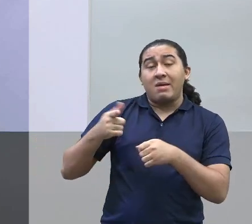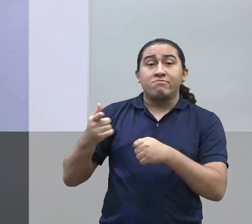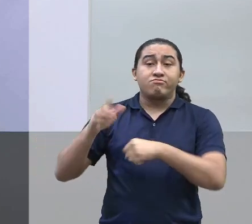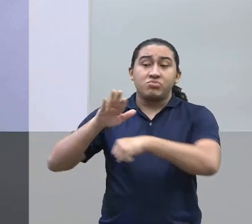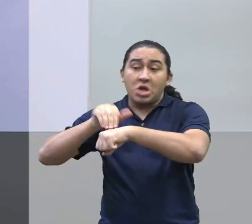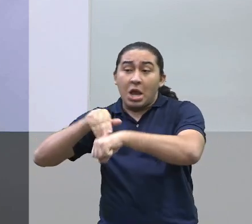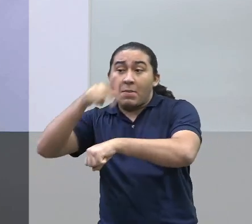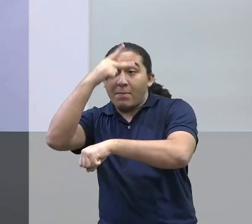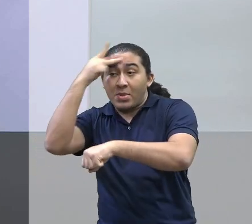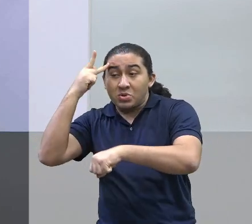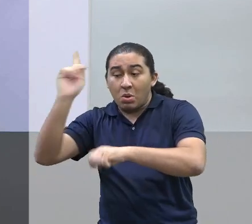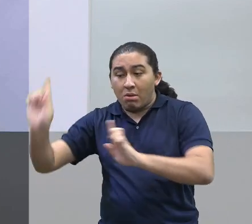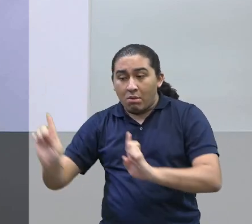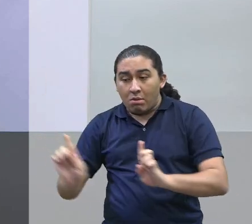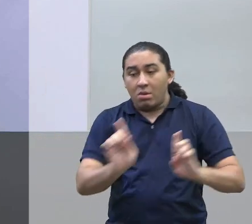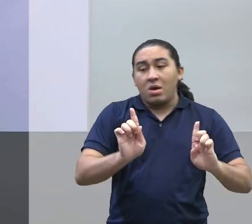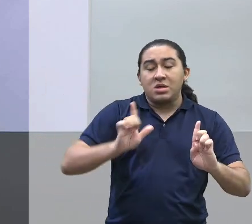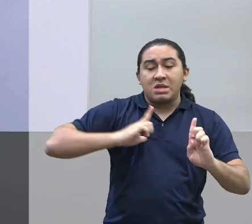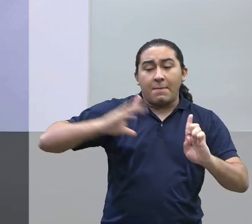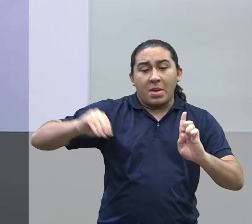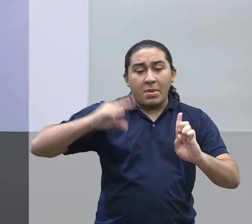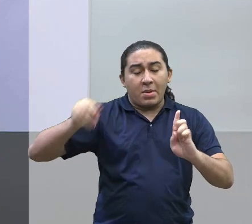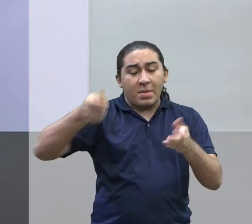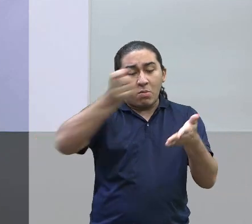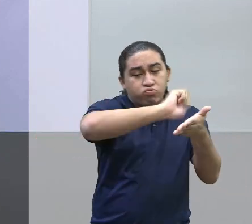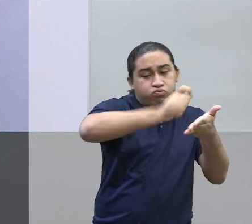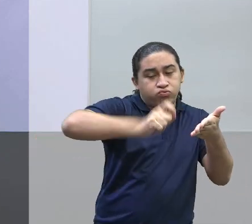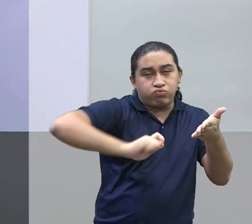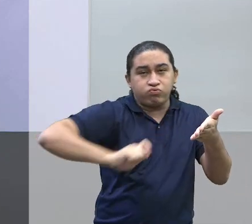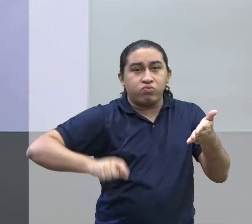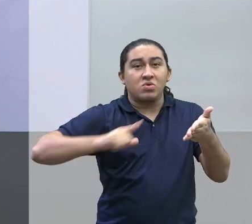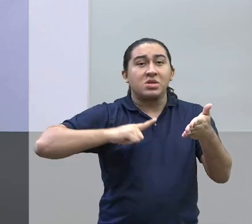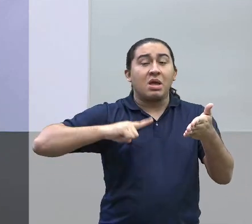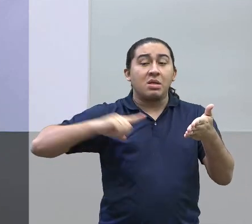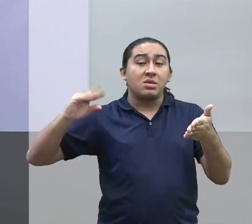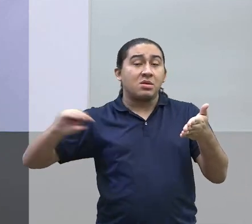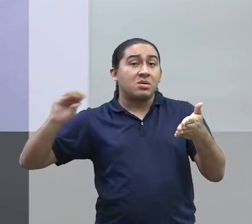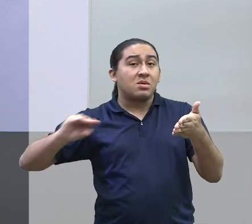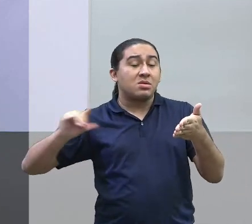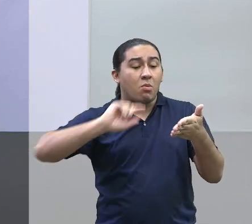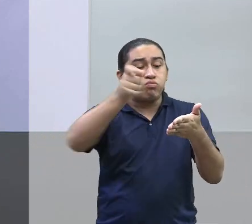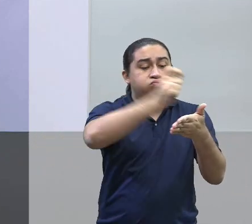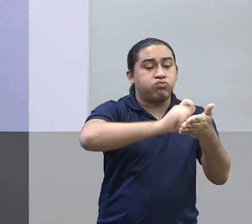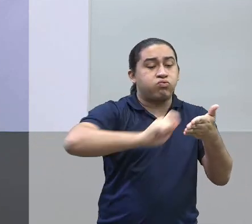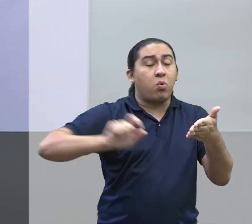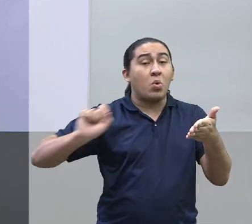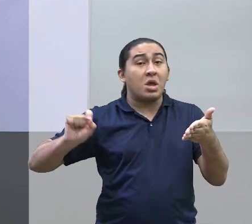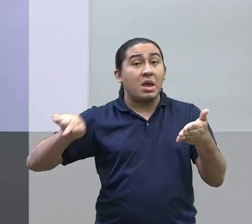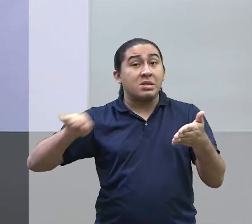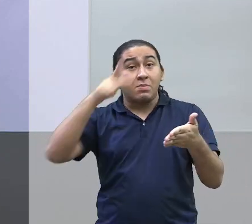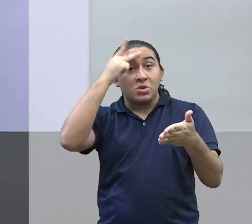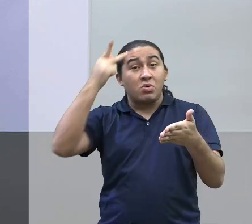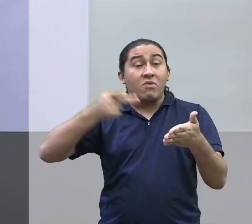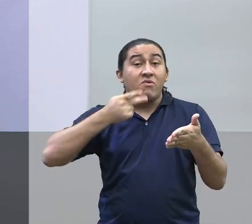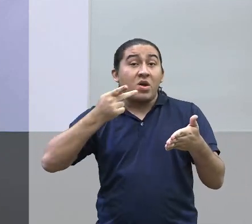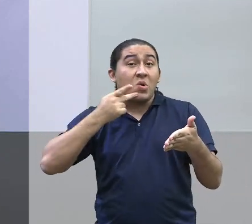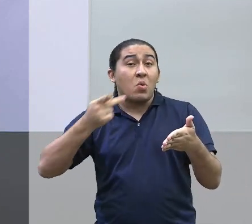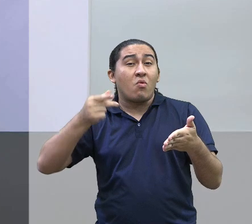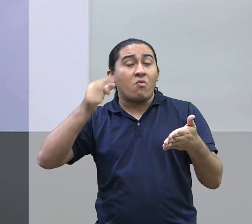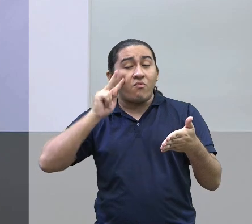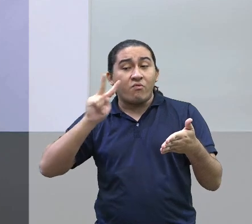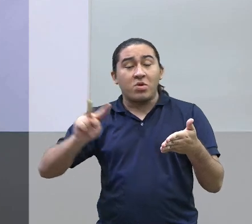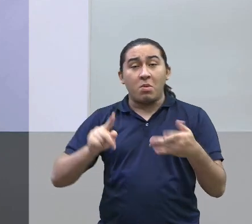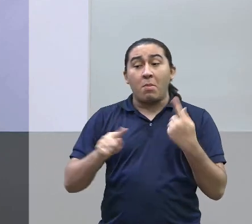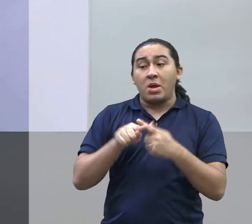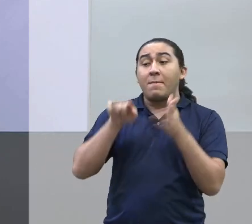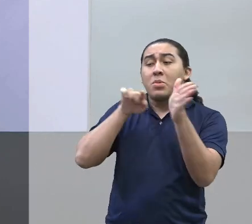a fala dessas pessoas, então ele vai falar em terceira pessoa aquilo que a pessoa disse para ele. E aí, você